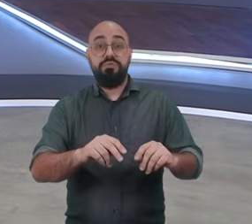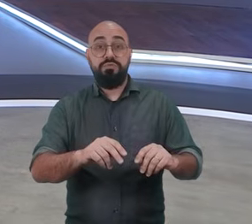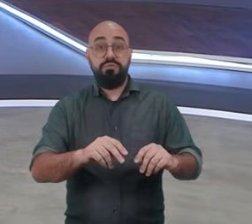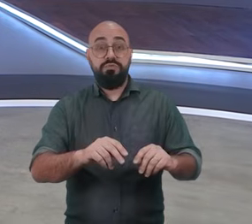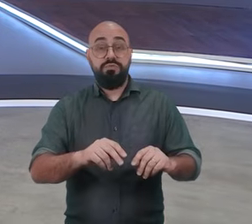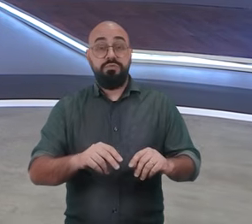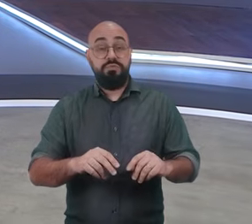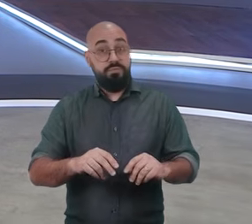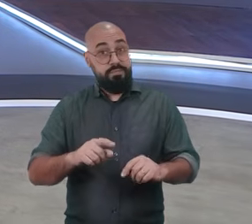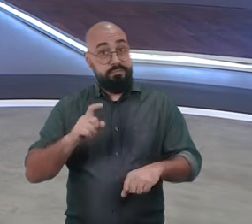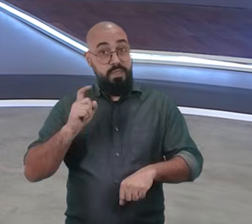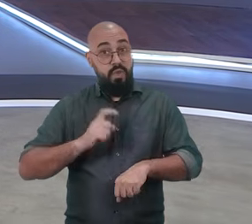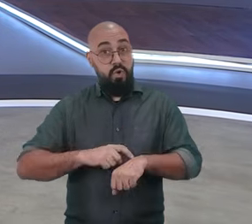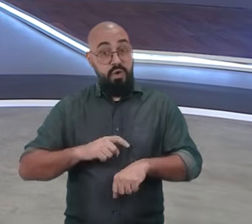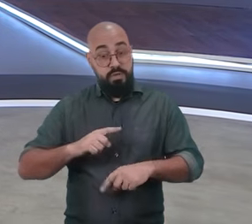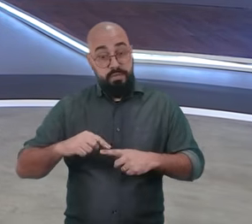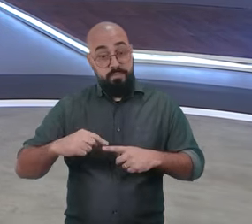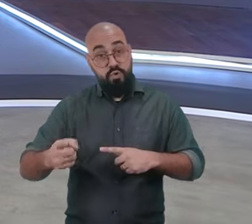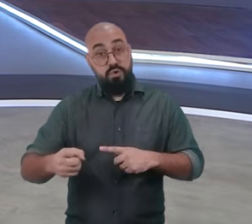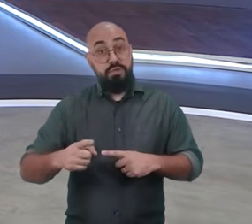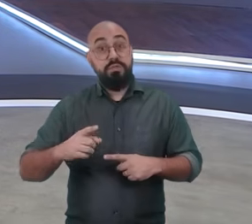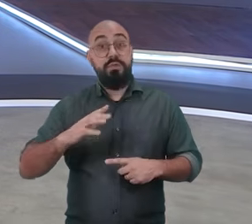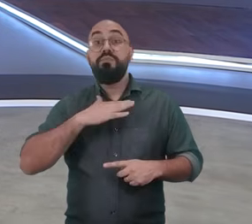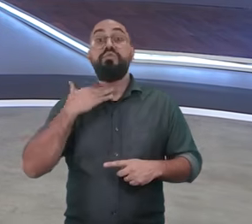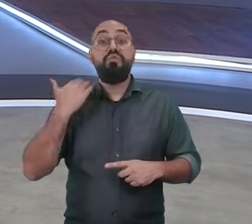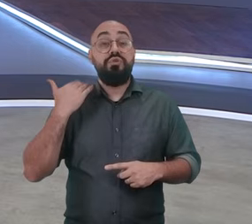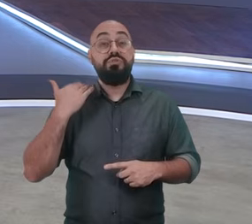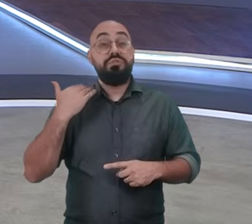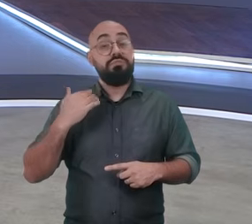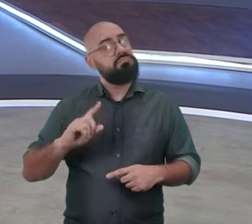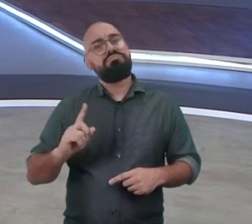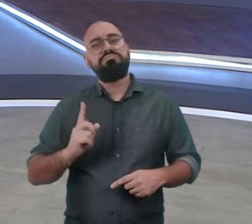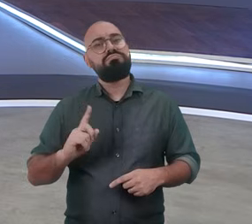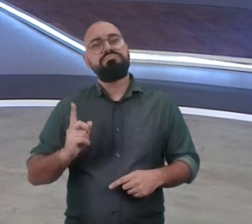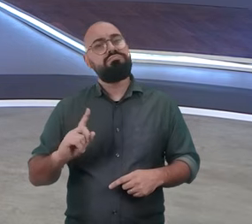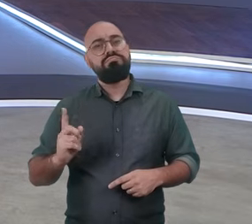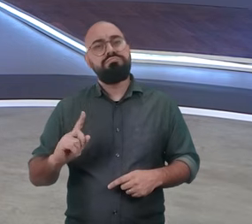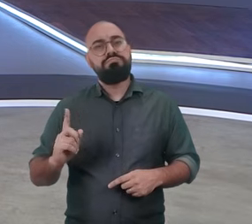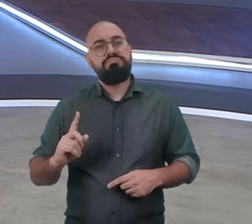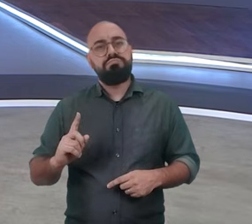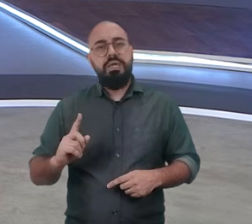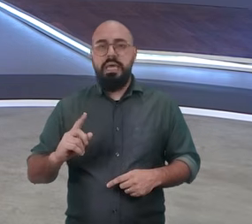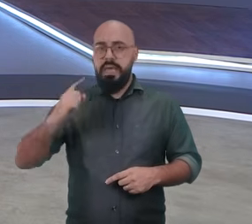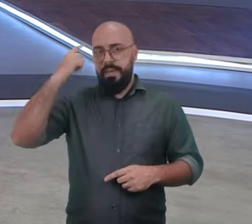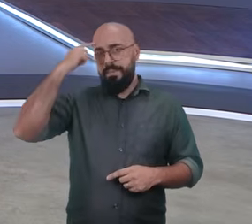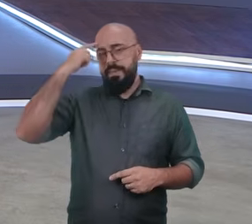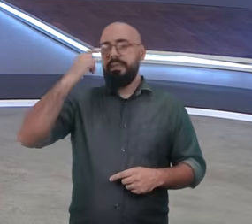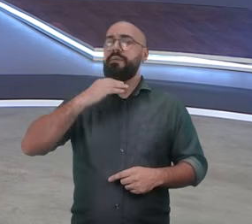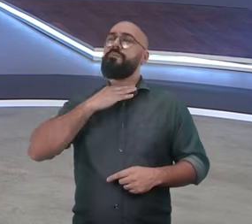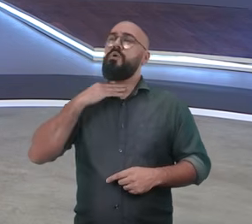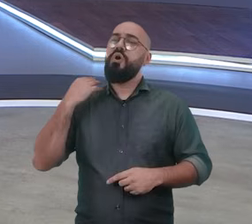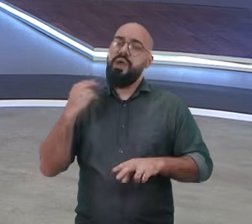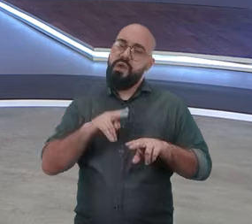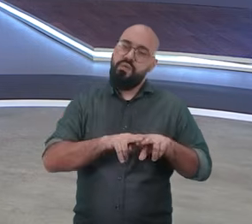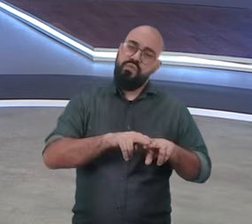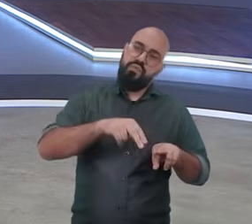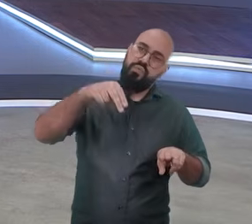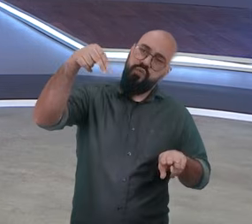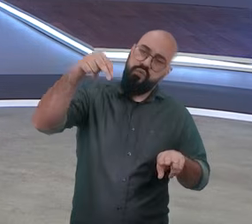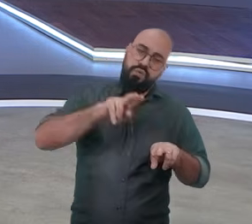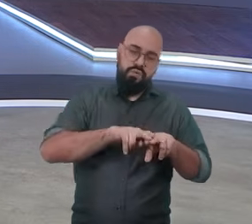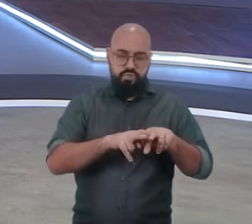obras? É imediatamente depois da morte? Não. Porque essa ideia de que existe vida depois da morte, que há